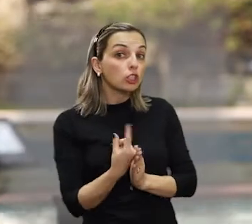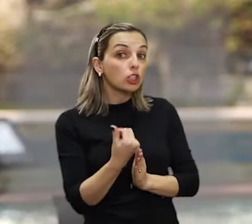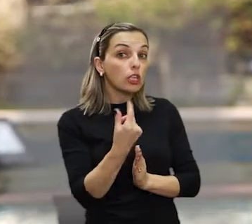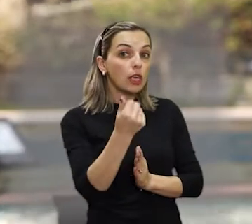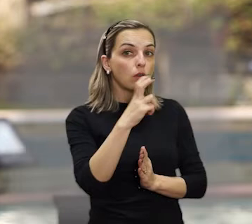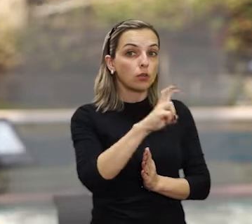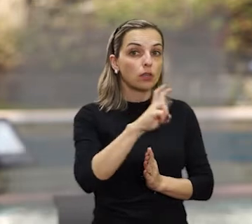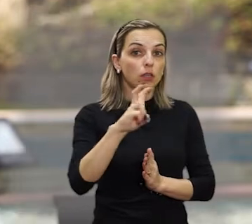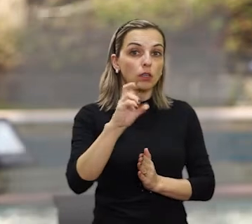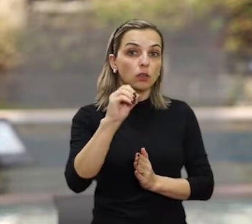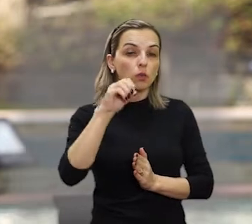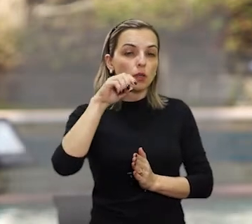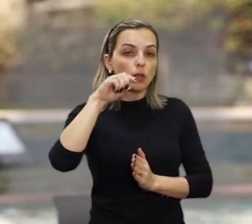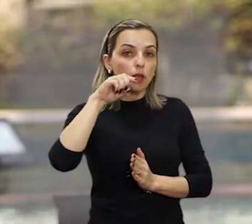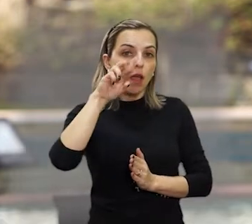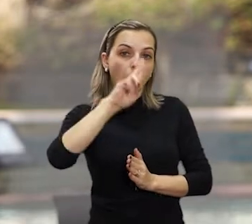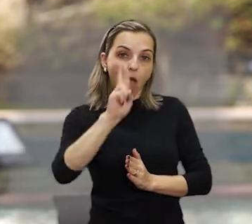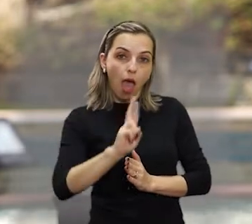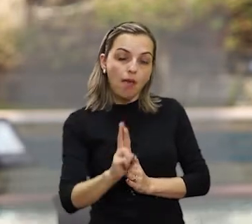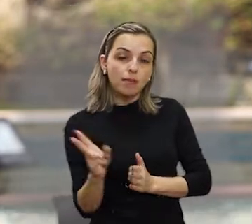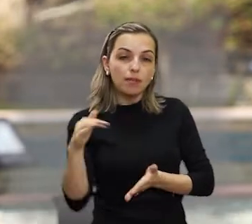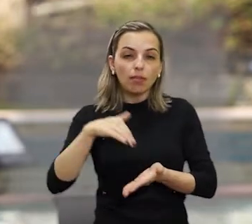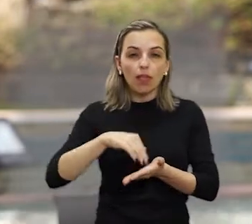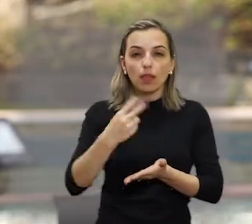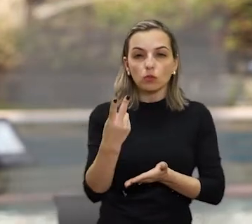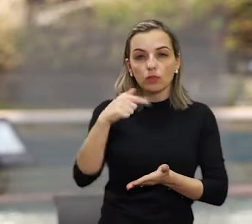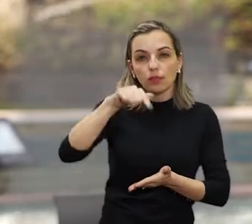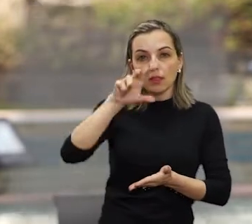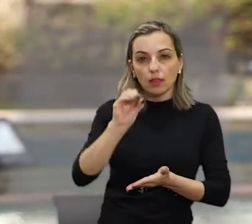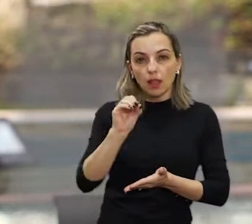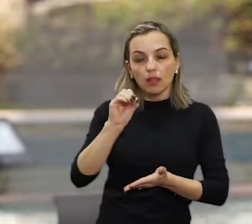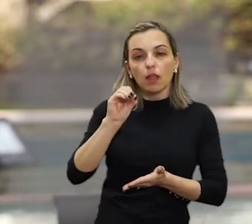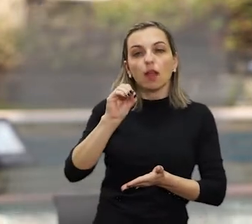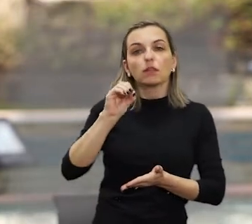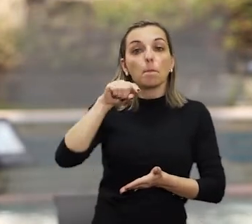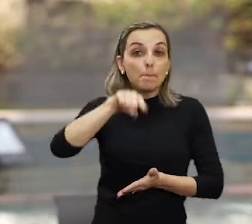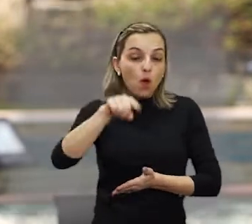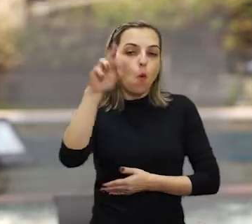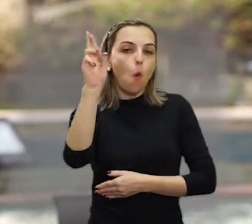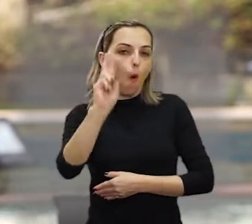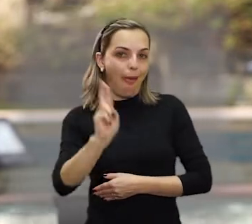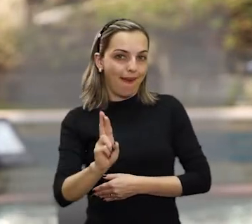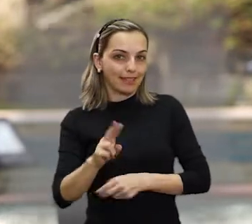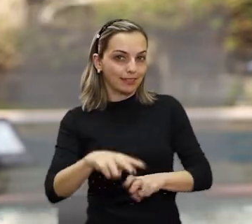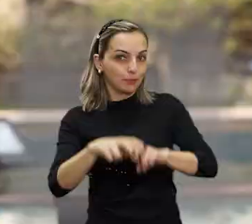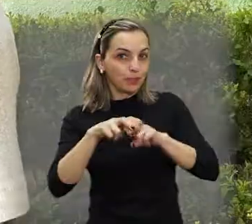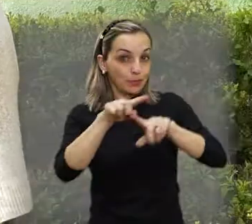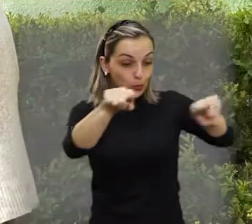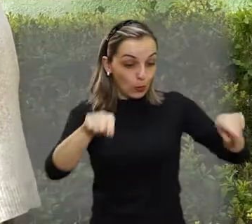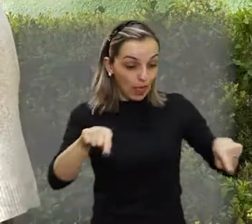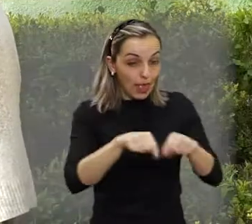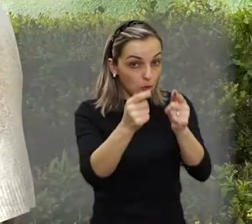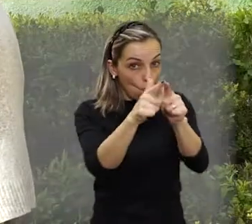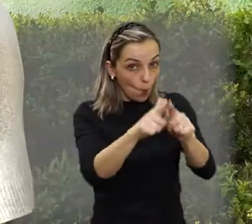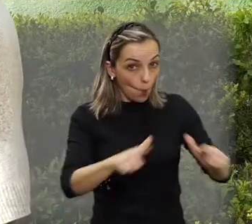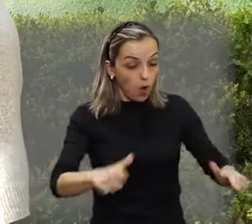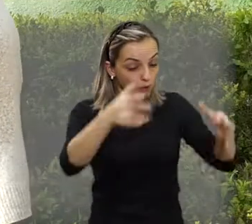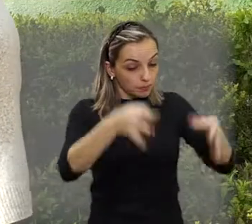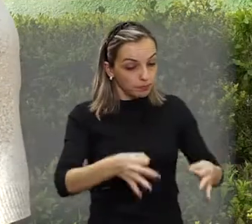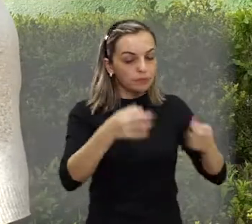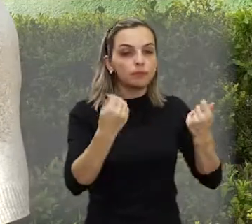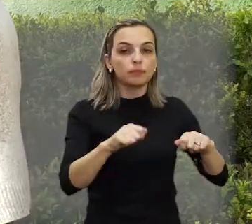fiscais. Então esse valor varia de 550, 560 reais e pode chegar até quase 270 mil. Por isso que a